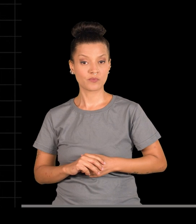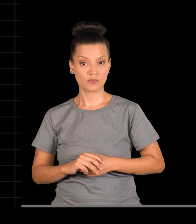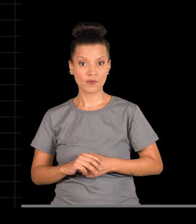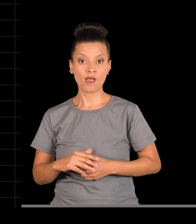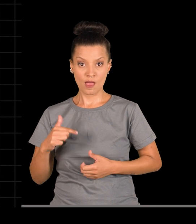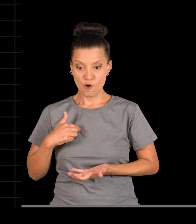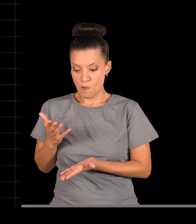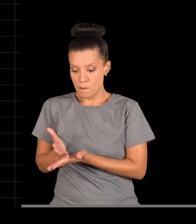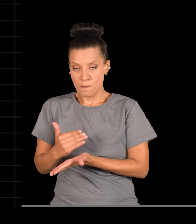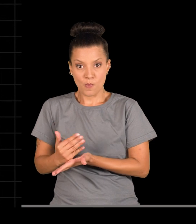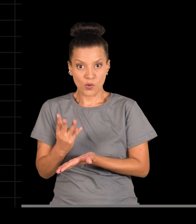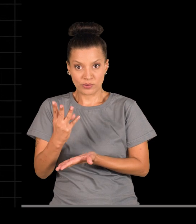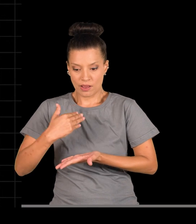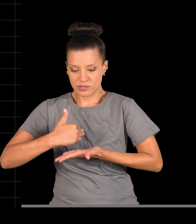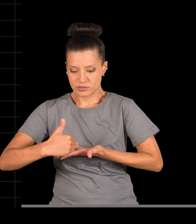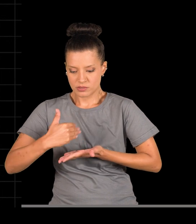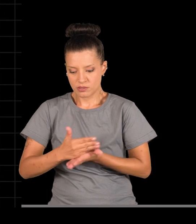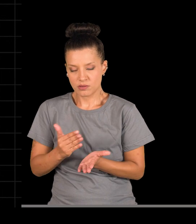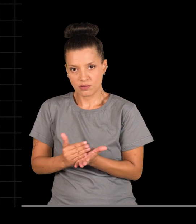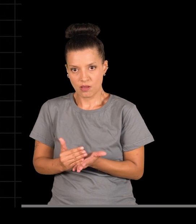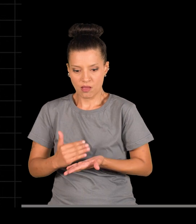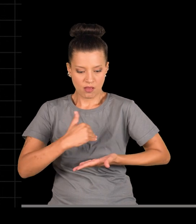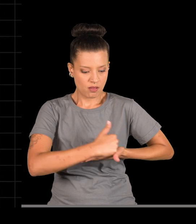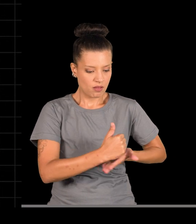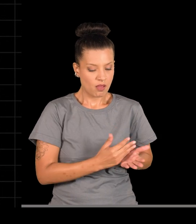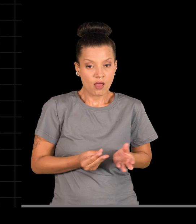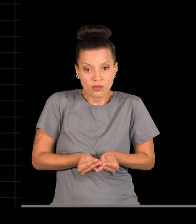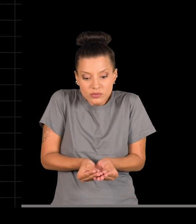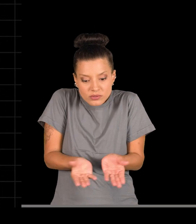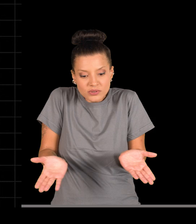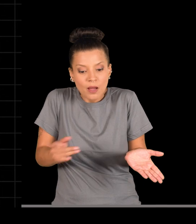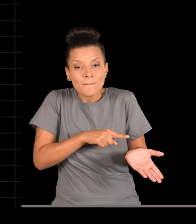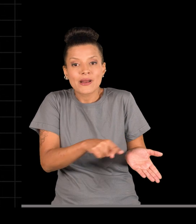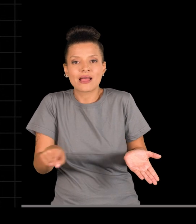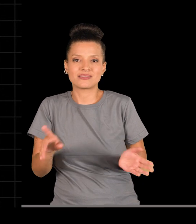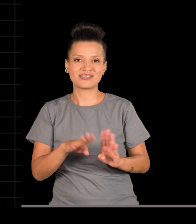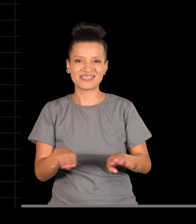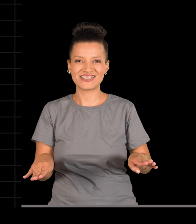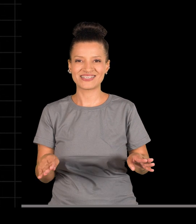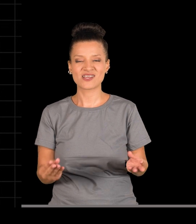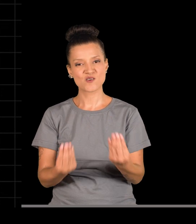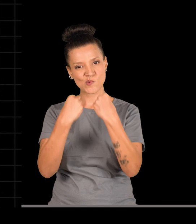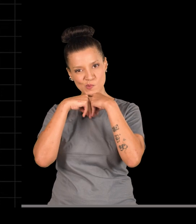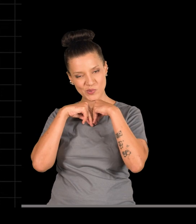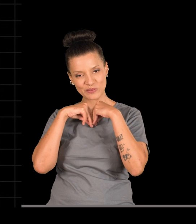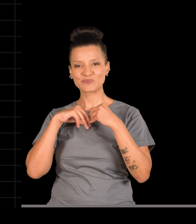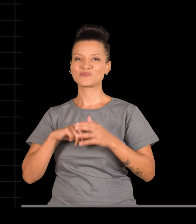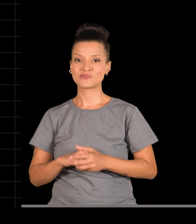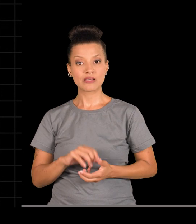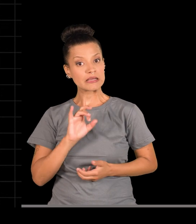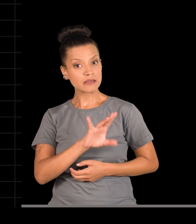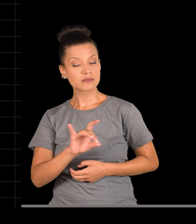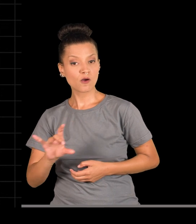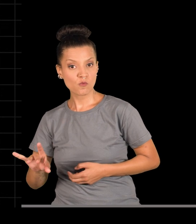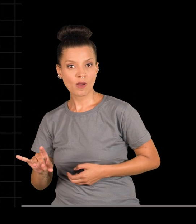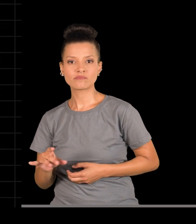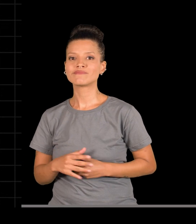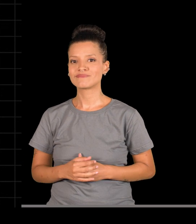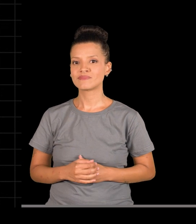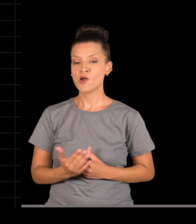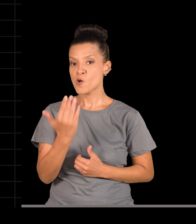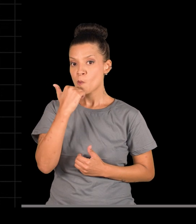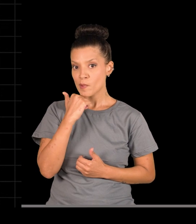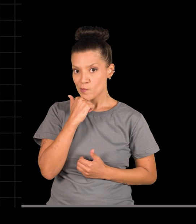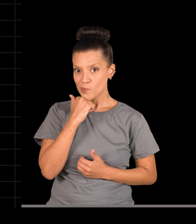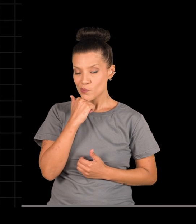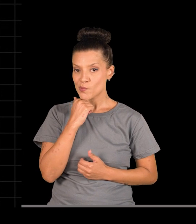foi retirada aqui assim, né? E o outro bolo também eu dividi em 3 partes iguais para dar exatamente os 6 pedaços que aquelas crianças vão receber. Então